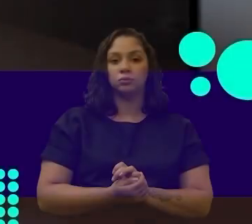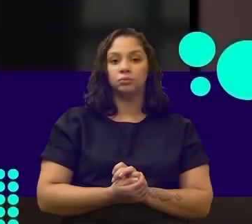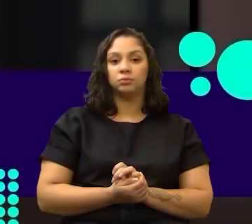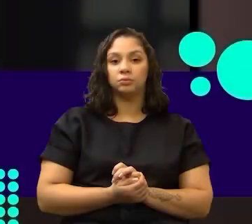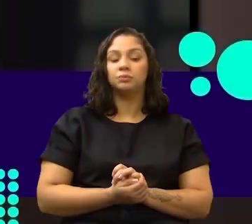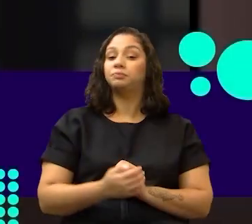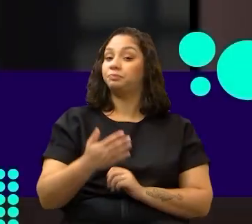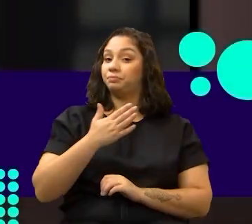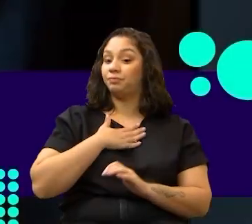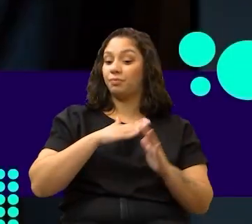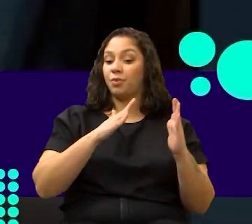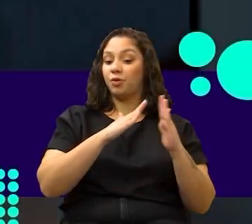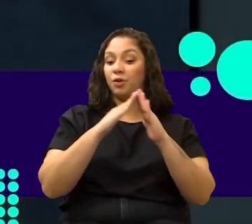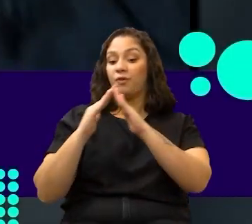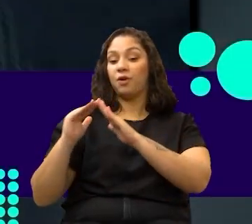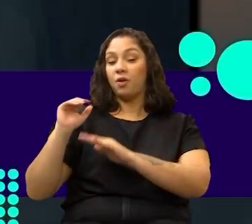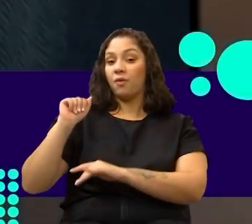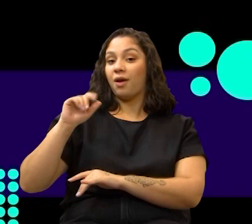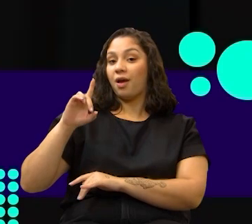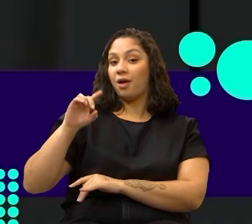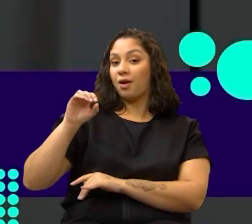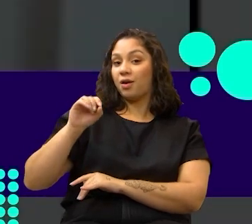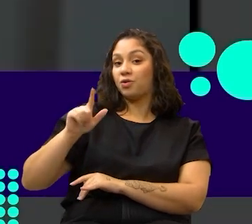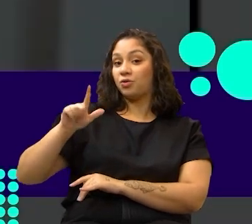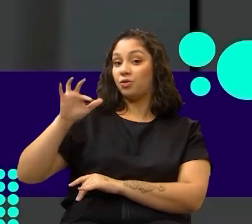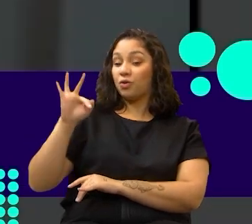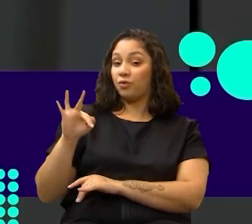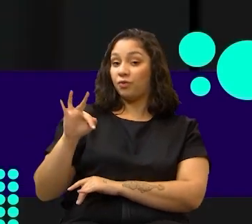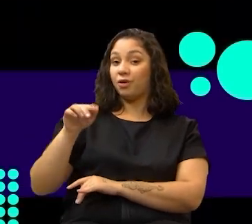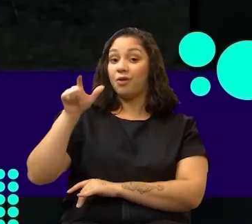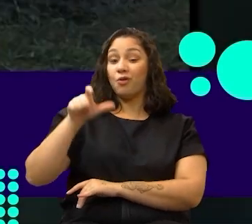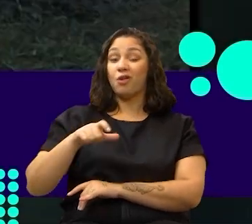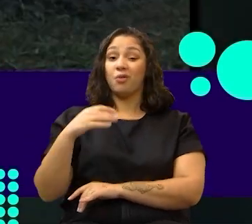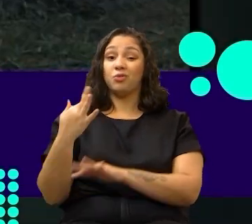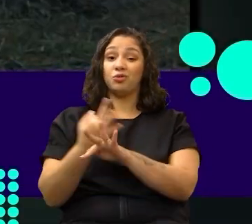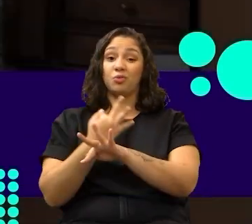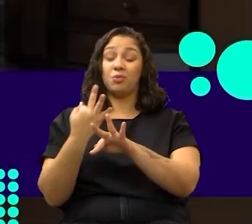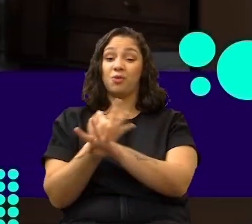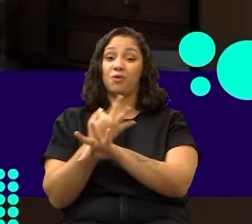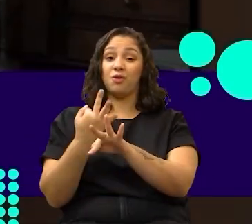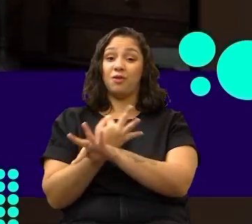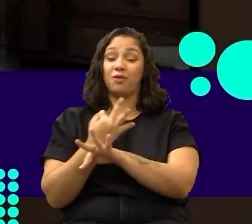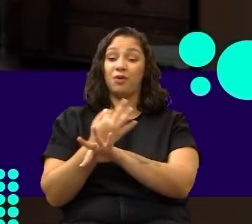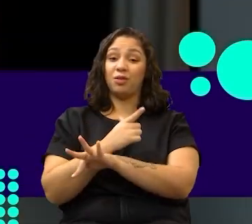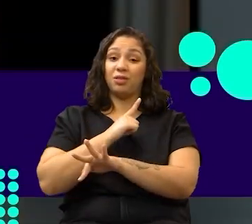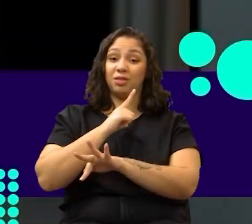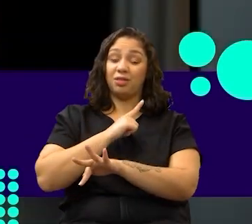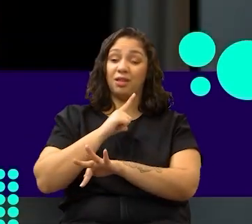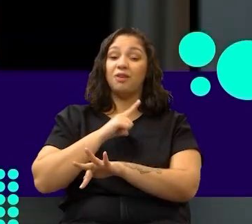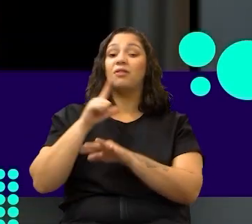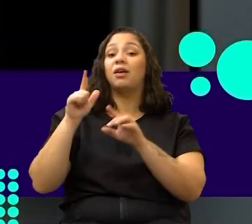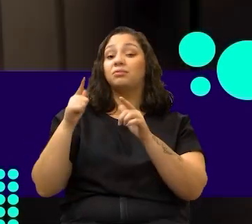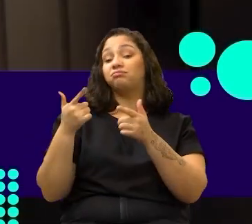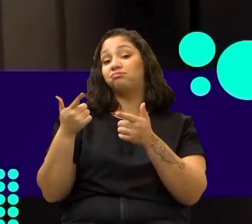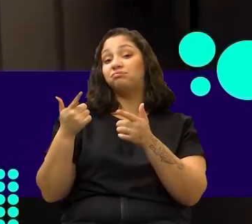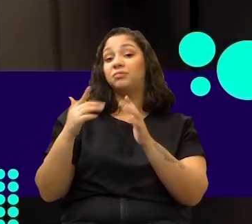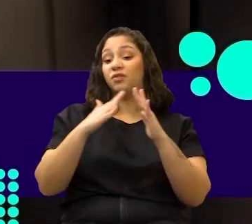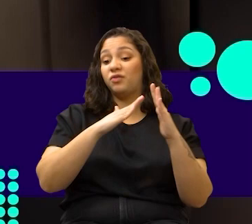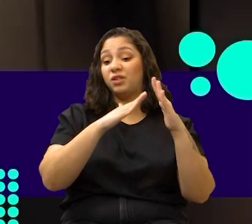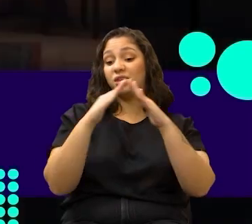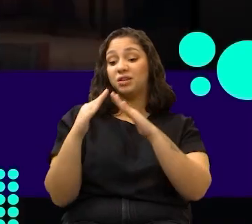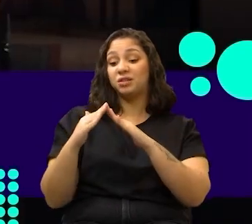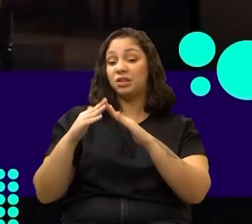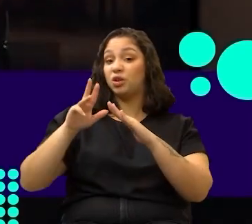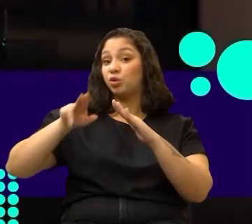Meu vizinho Adolf, um solitário e mal-humorado sobrevivente do Holocausto, se convence de que seu novo vizinho não